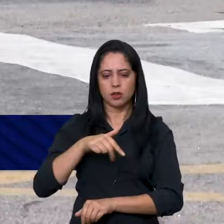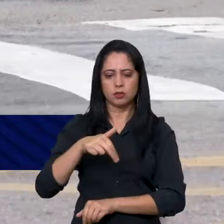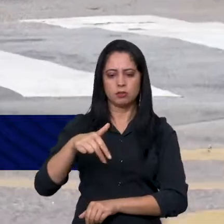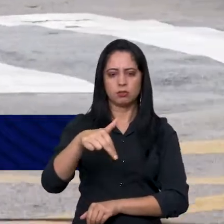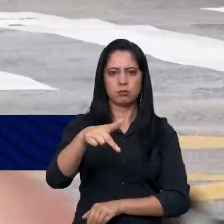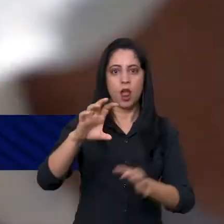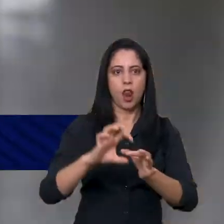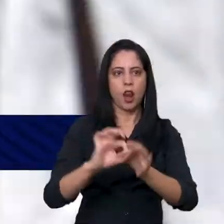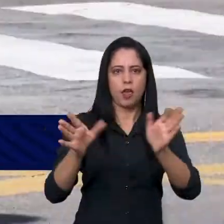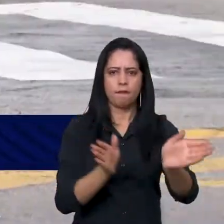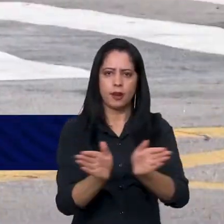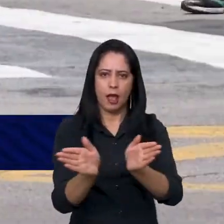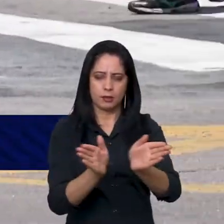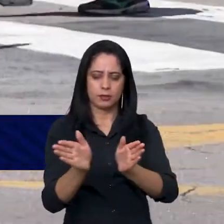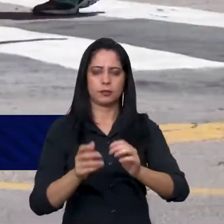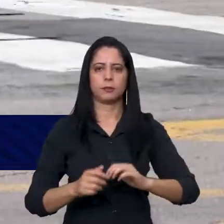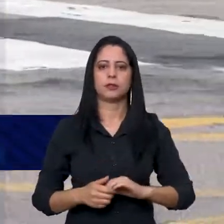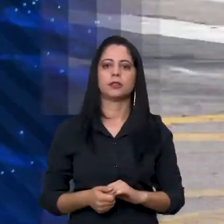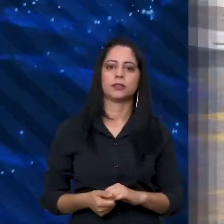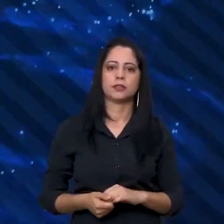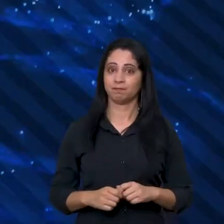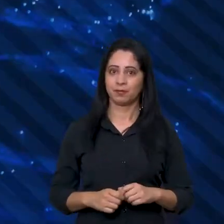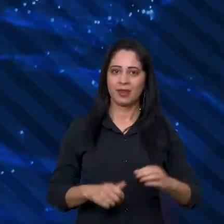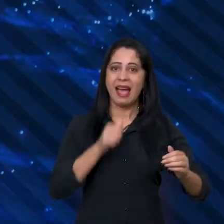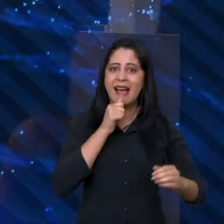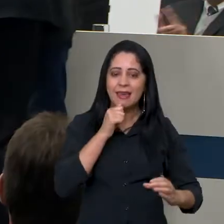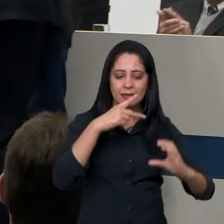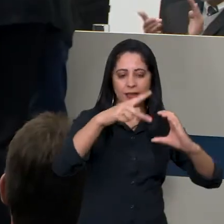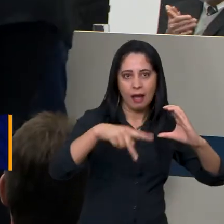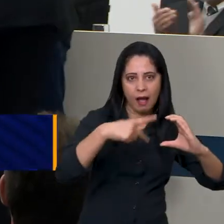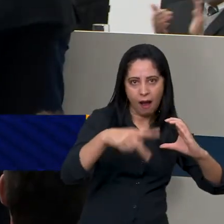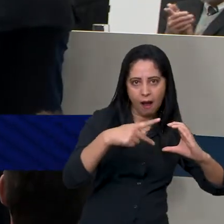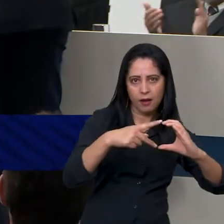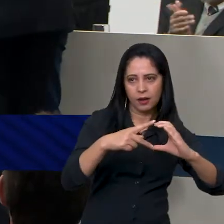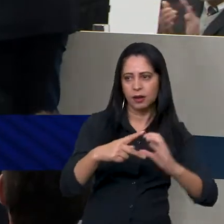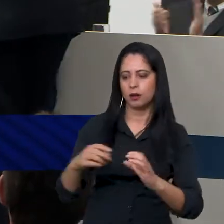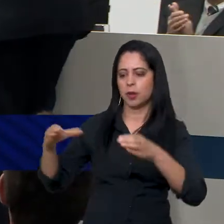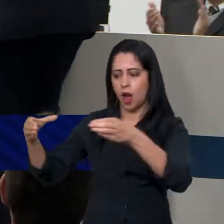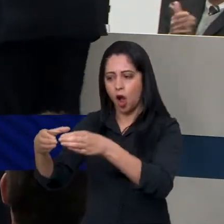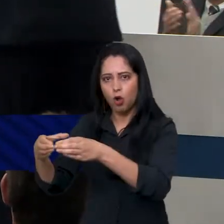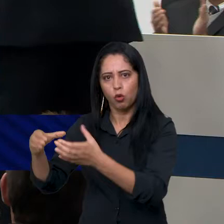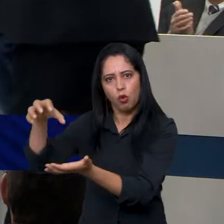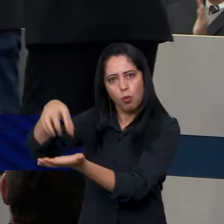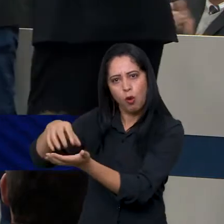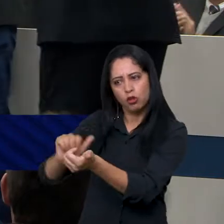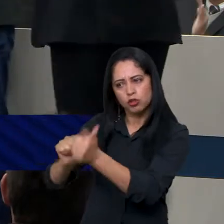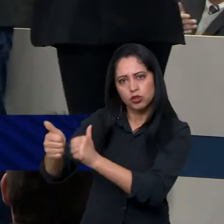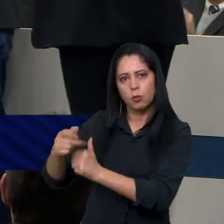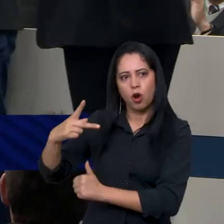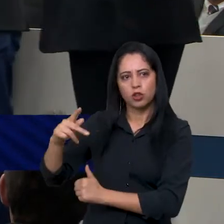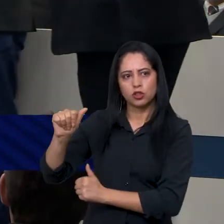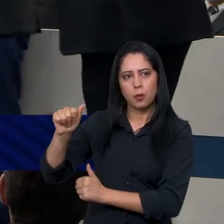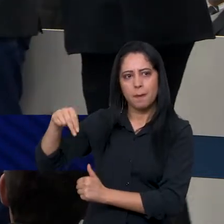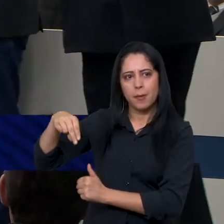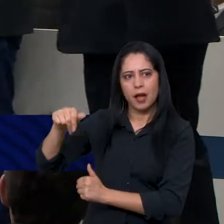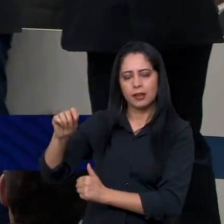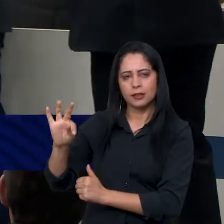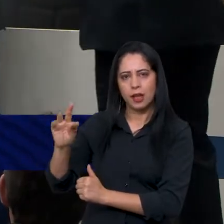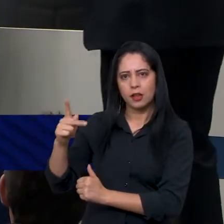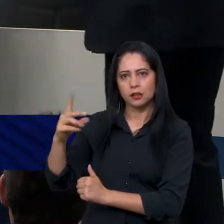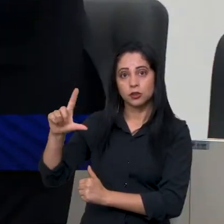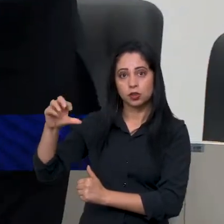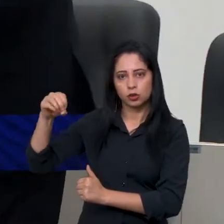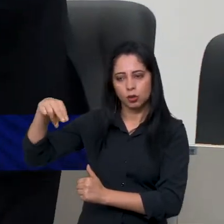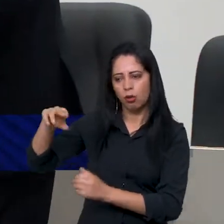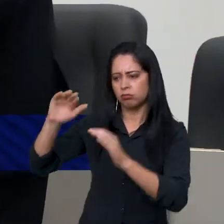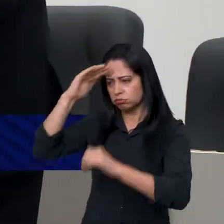acessibilidade e inclusão das pessoas com deficiência. Em cerimônia solene, Câmara homenageia a Panathlon Clube de São José dos